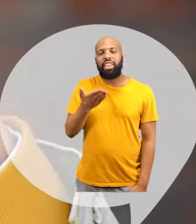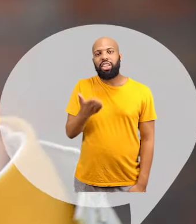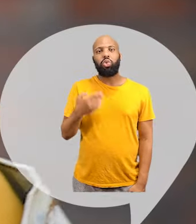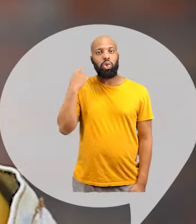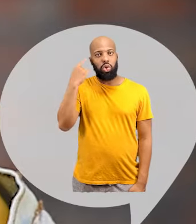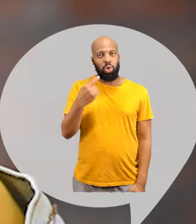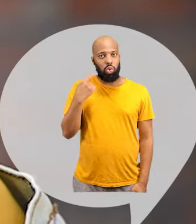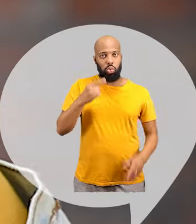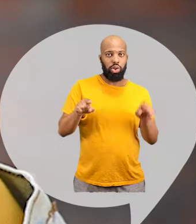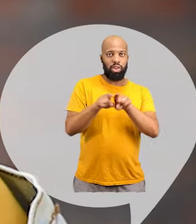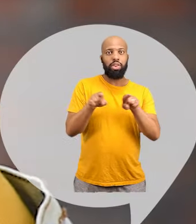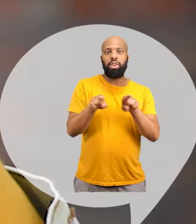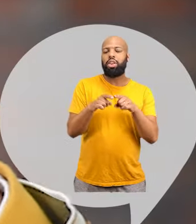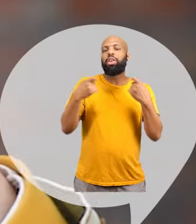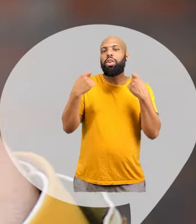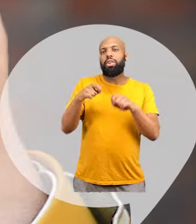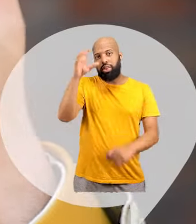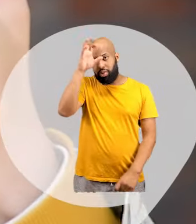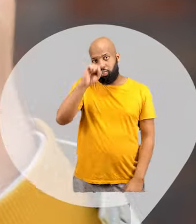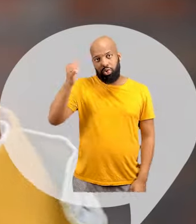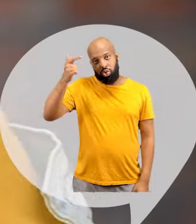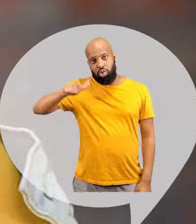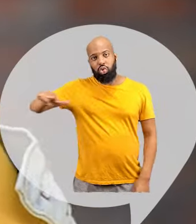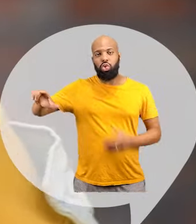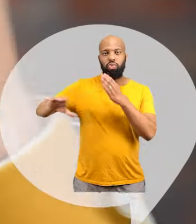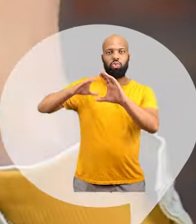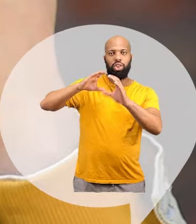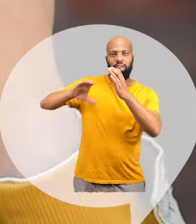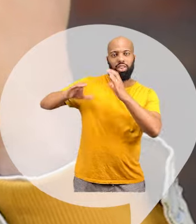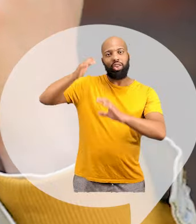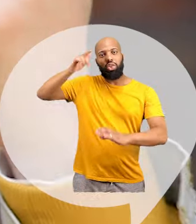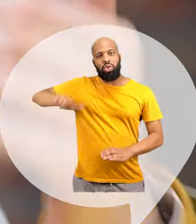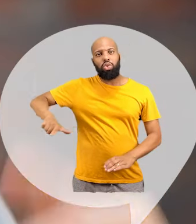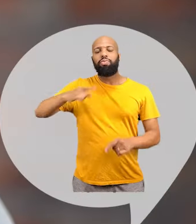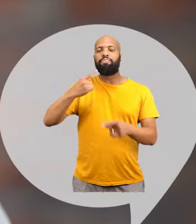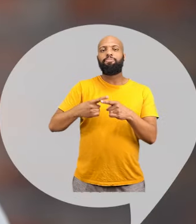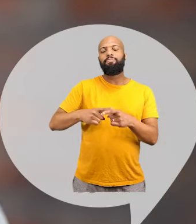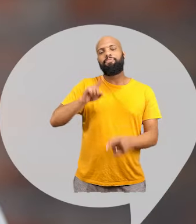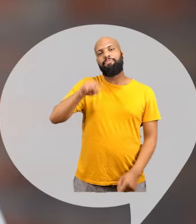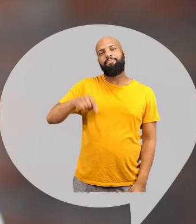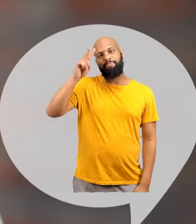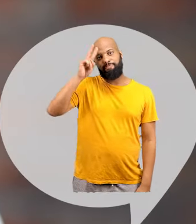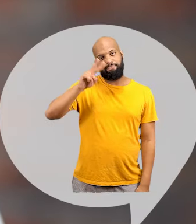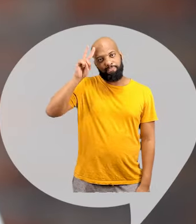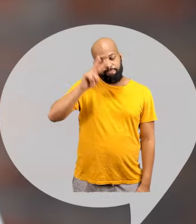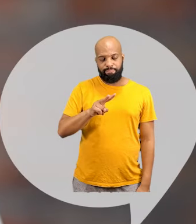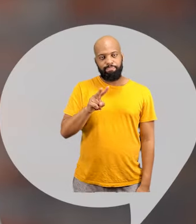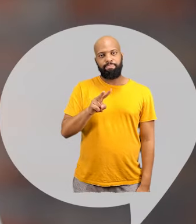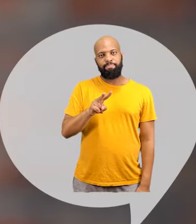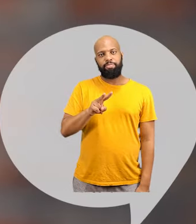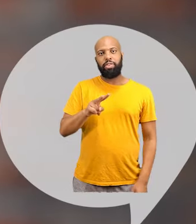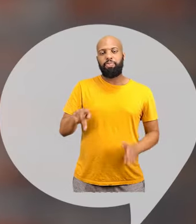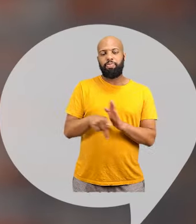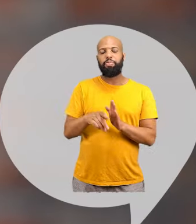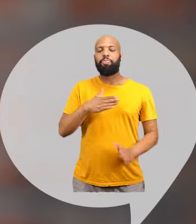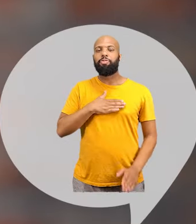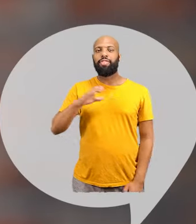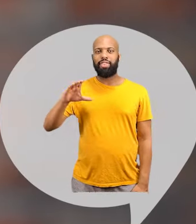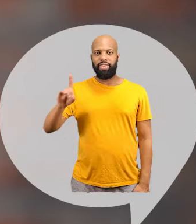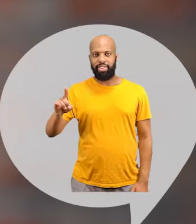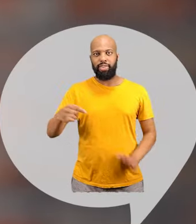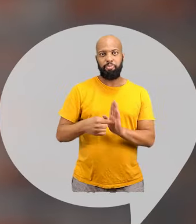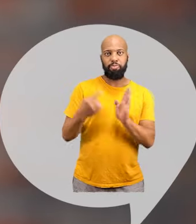foi muito louco também tipo eu tive que aprender a cantar e essa é a história do disco em si